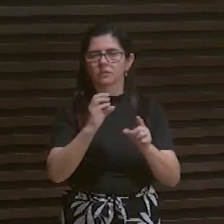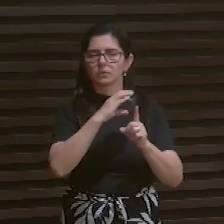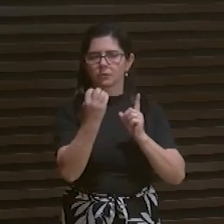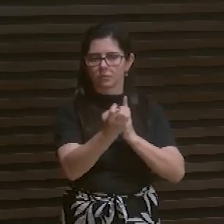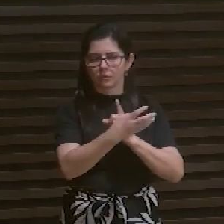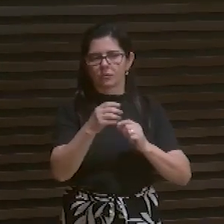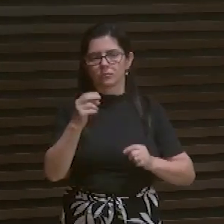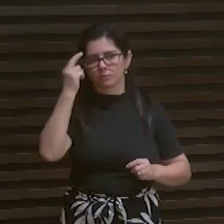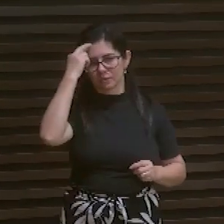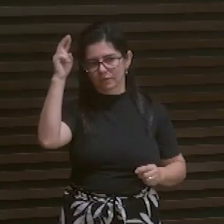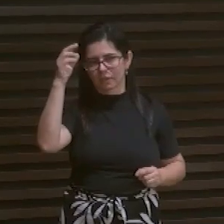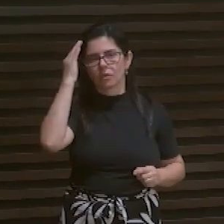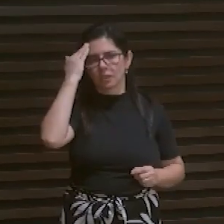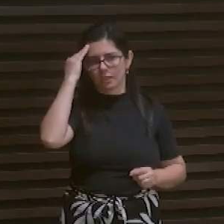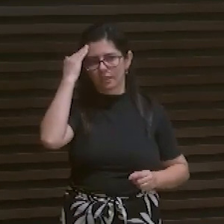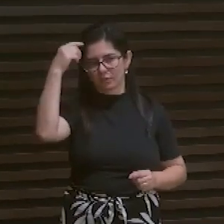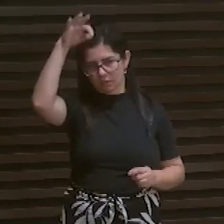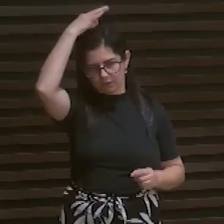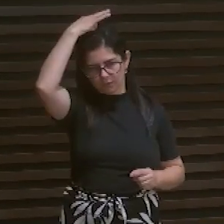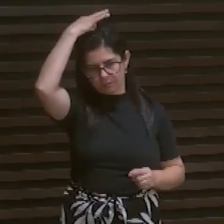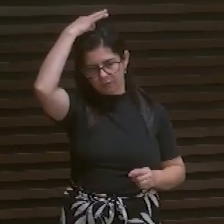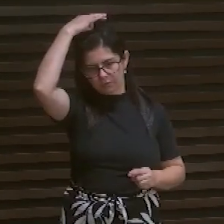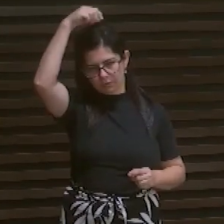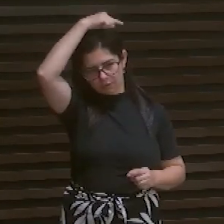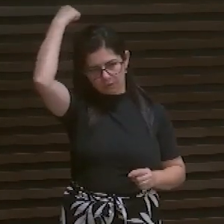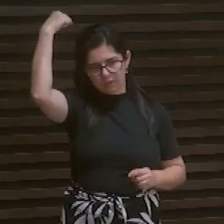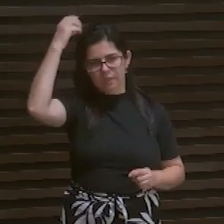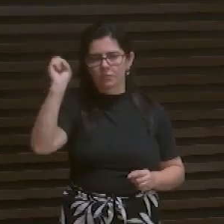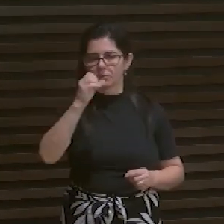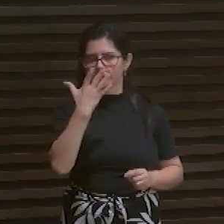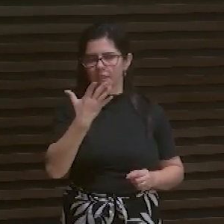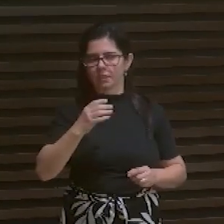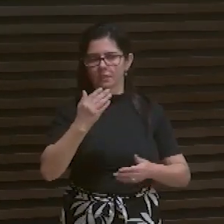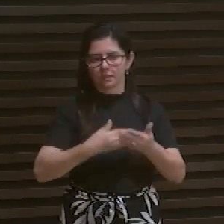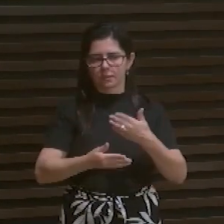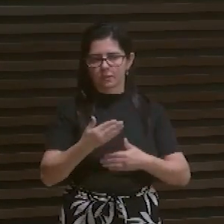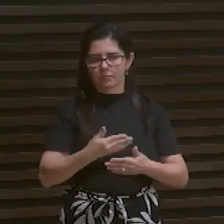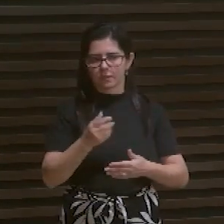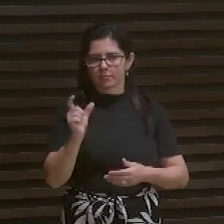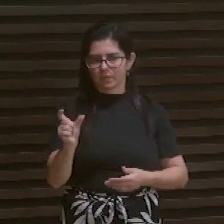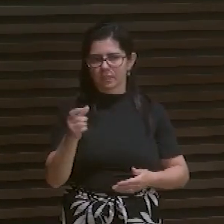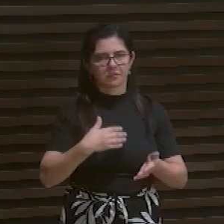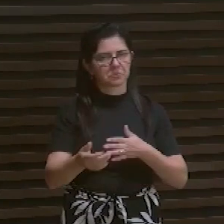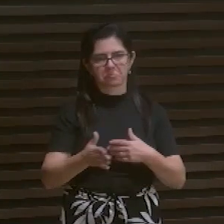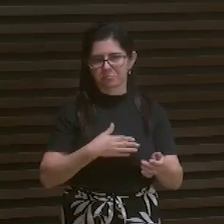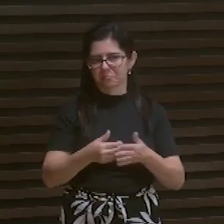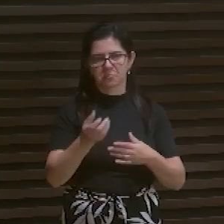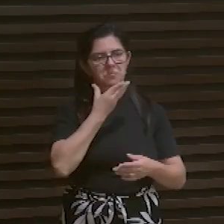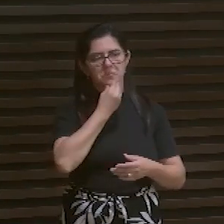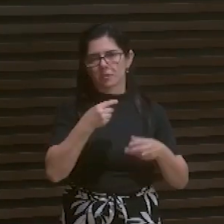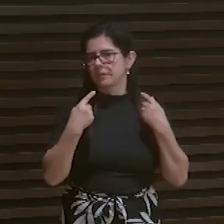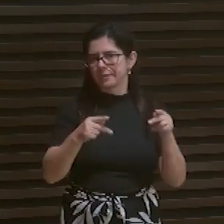está agindo no culto, que entendem que o Espírito Santo fala através da palavra, seja por meio do Marcinho, por meio do Hildo, por meio de qualquer irmão